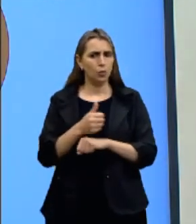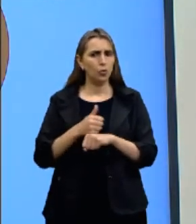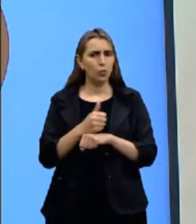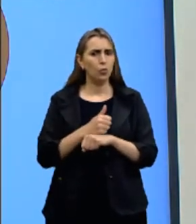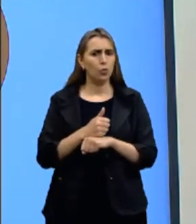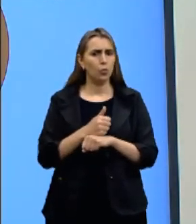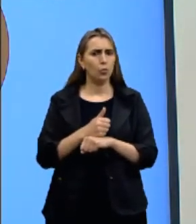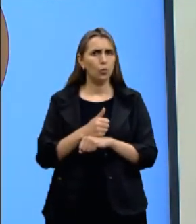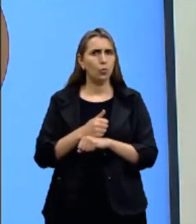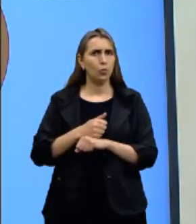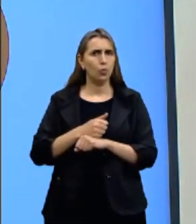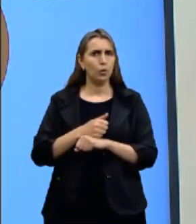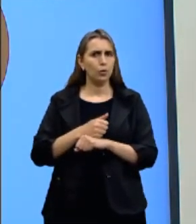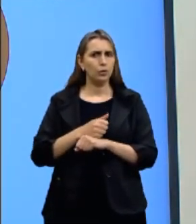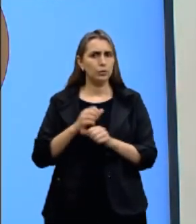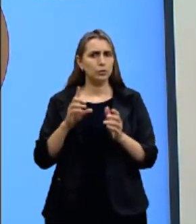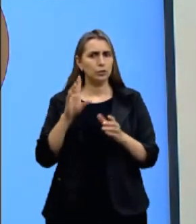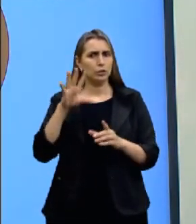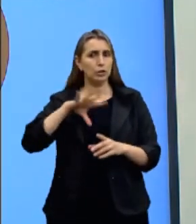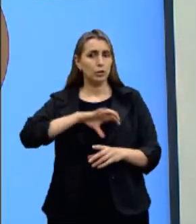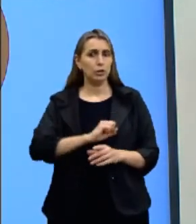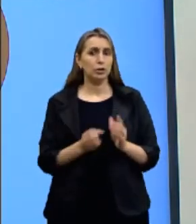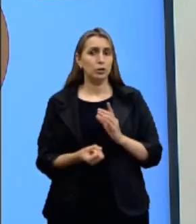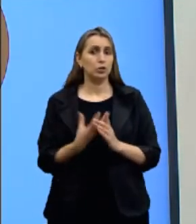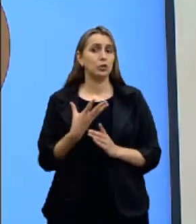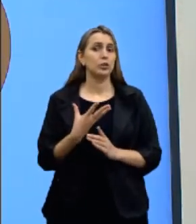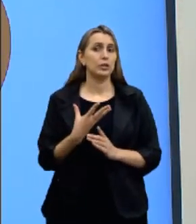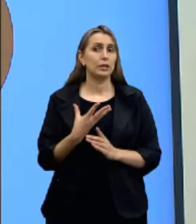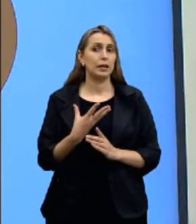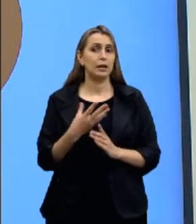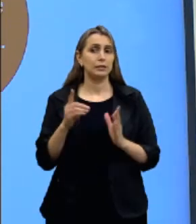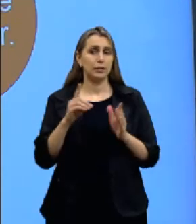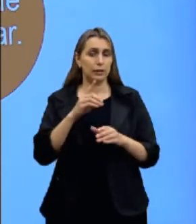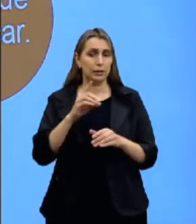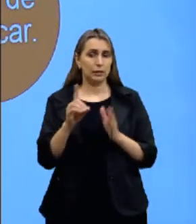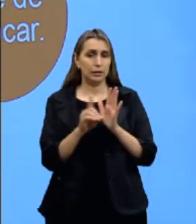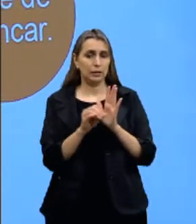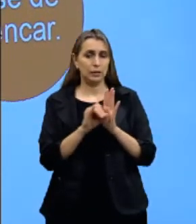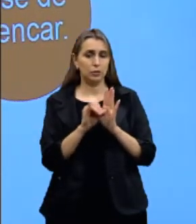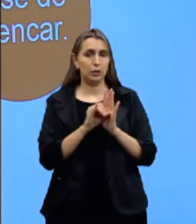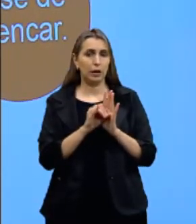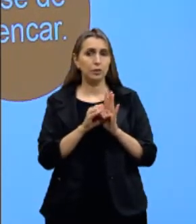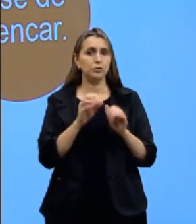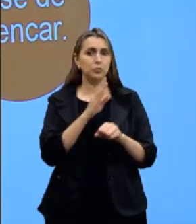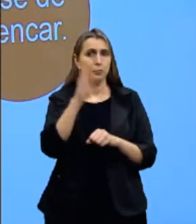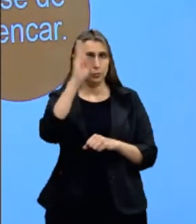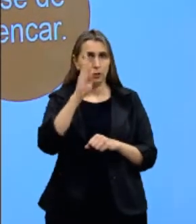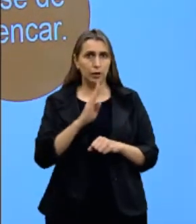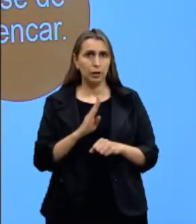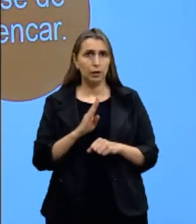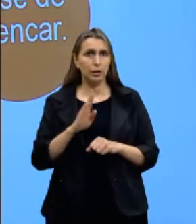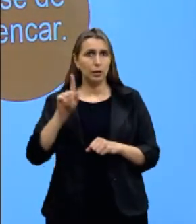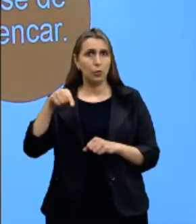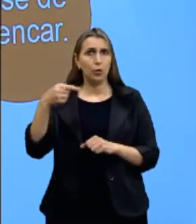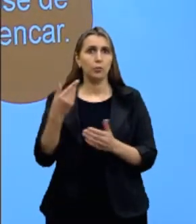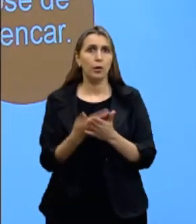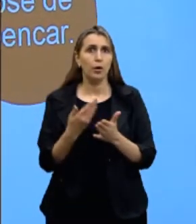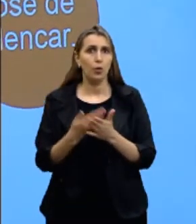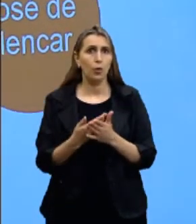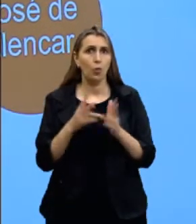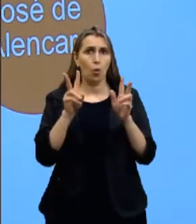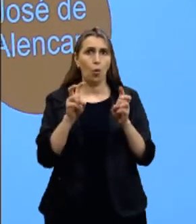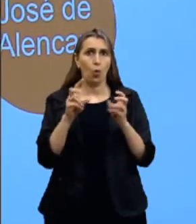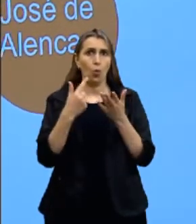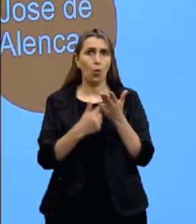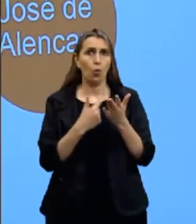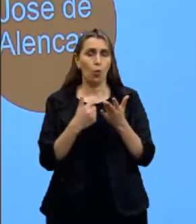esse projeto da desse indianismo é de criar essa identidade brasileira a biografia muito bacana na próxima alterar para vocês o